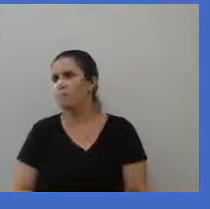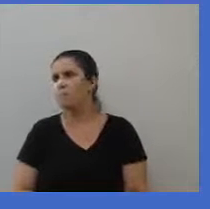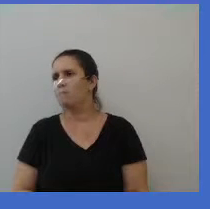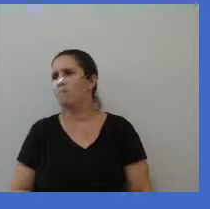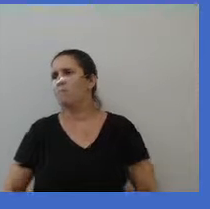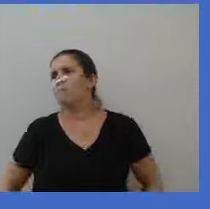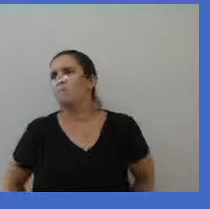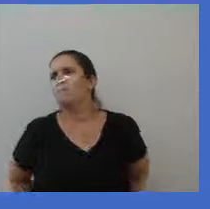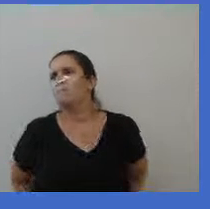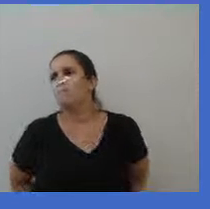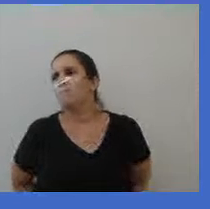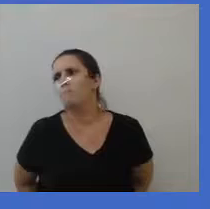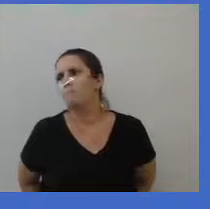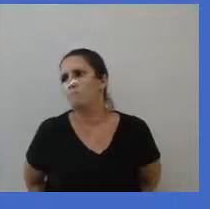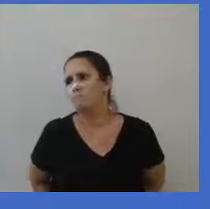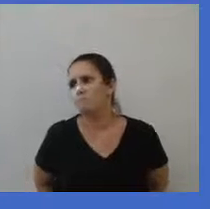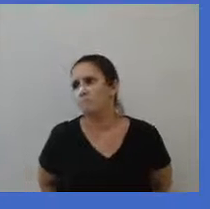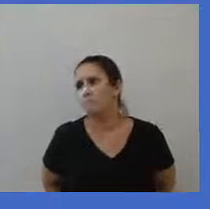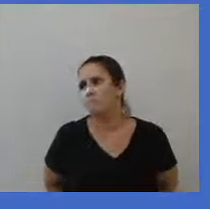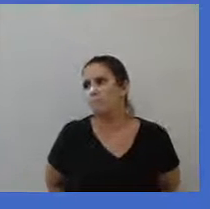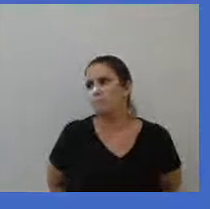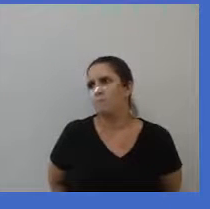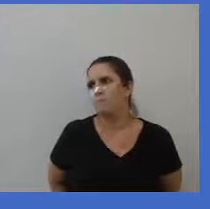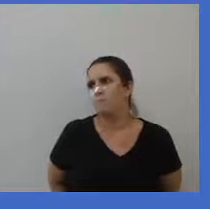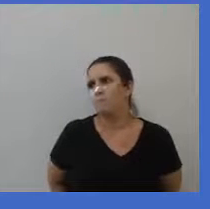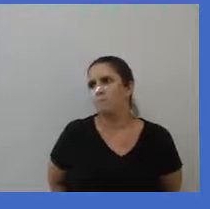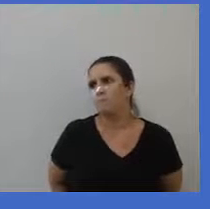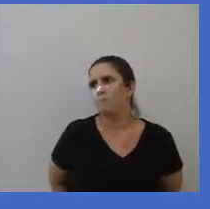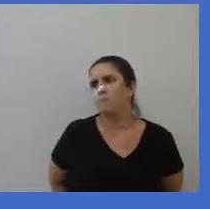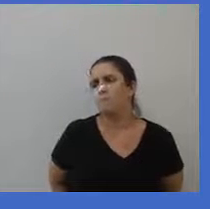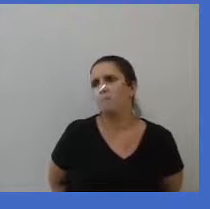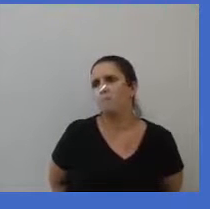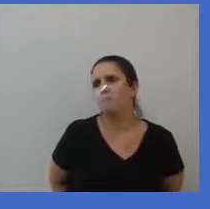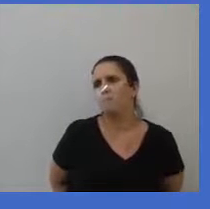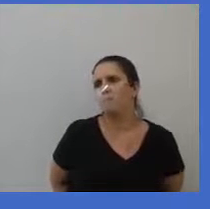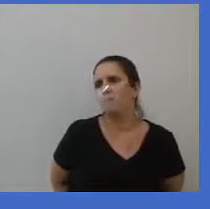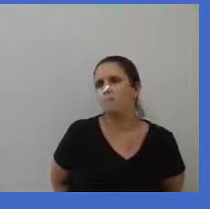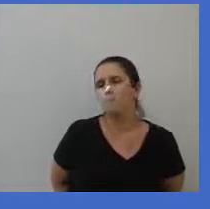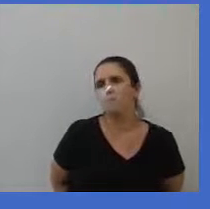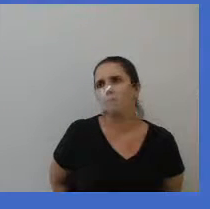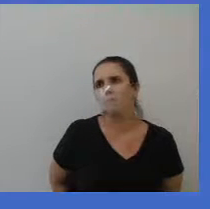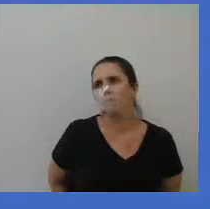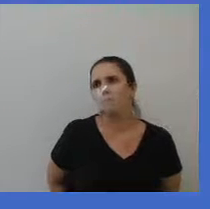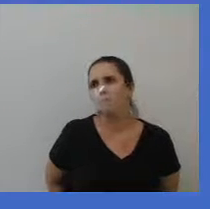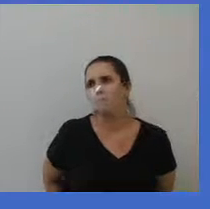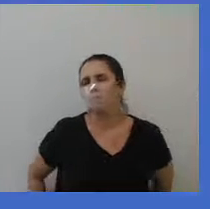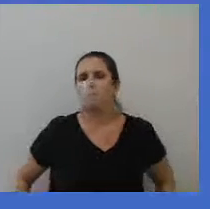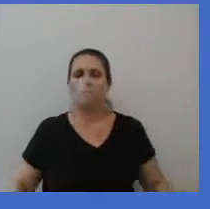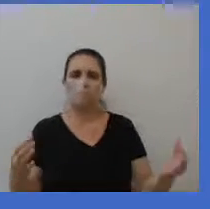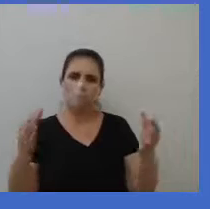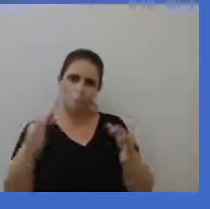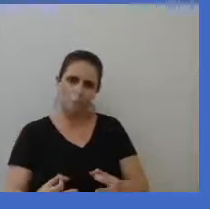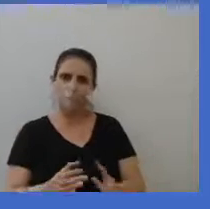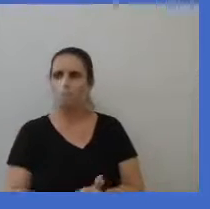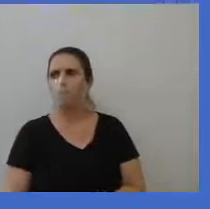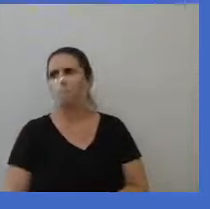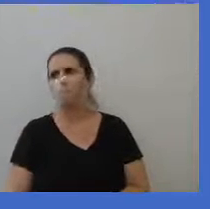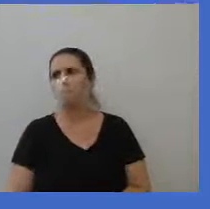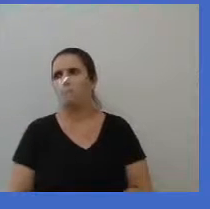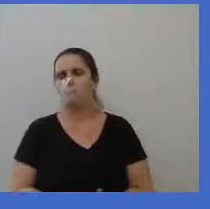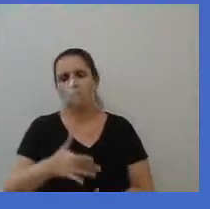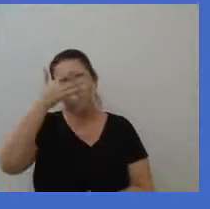palavras. Se você observar, prestem bem atenção, se você observar nas placas